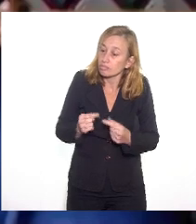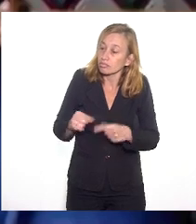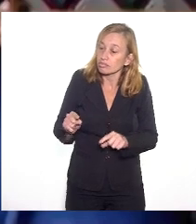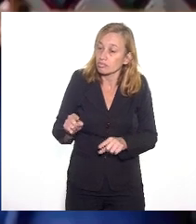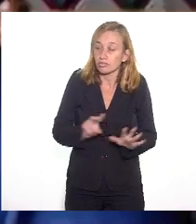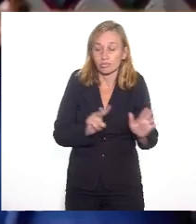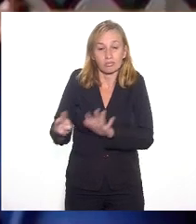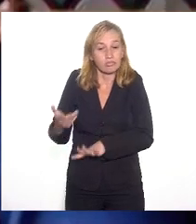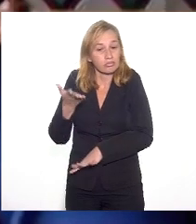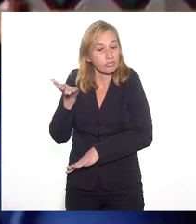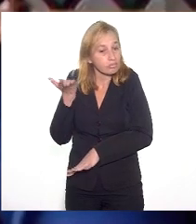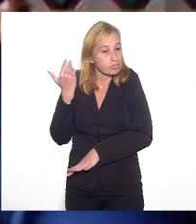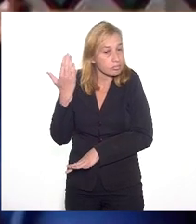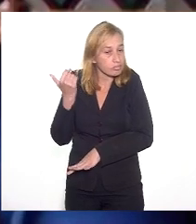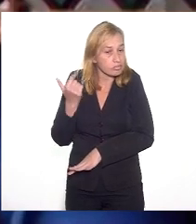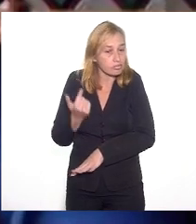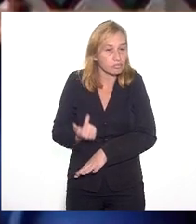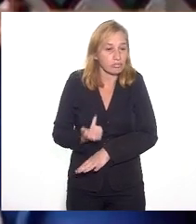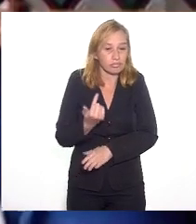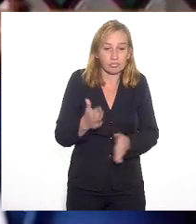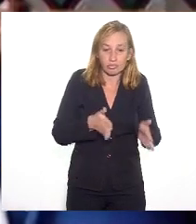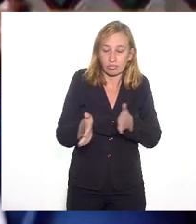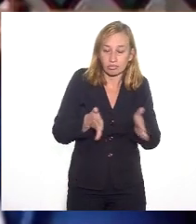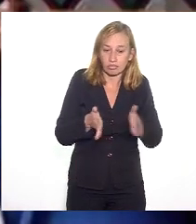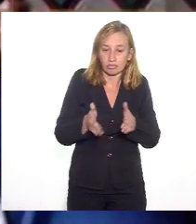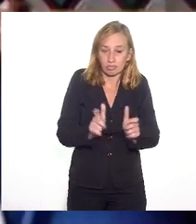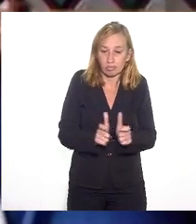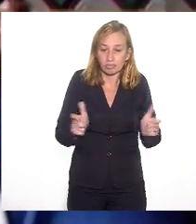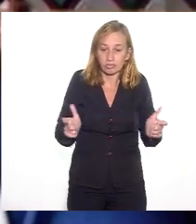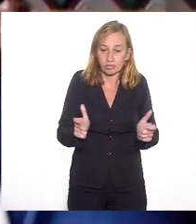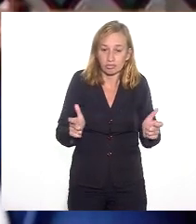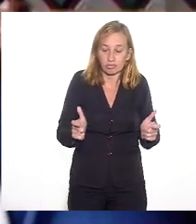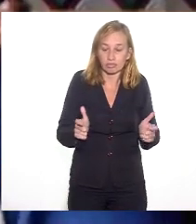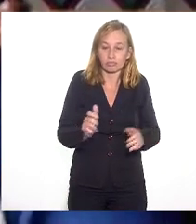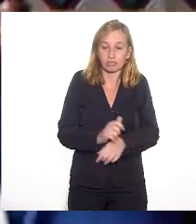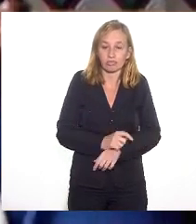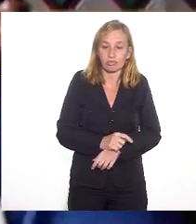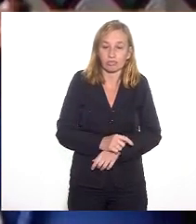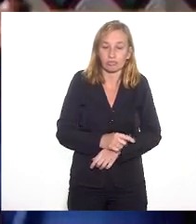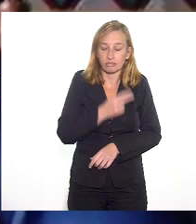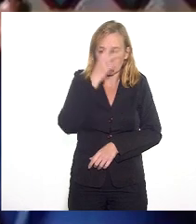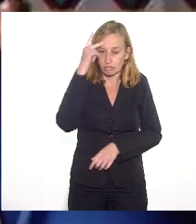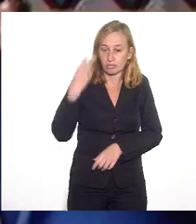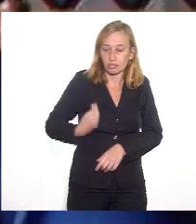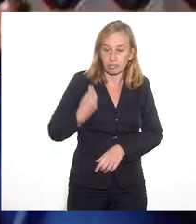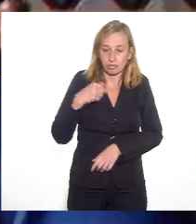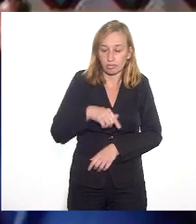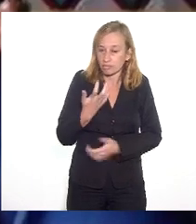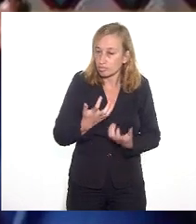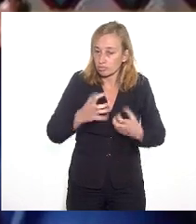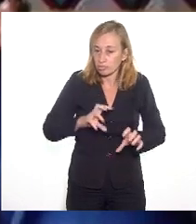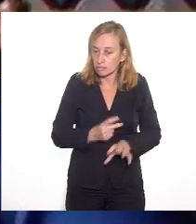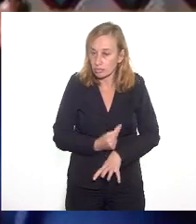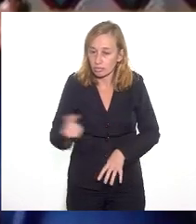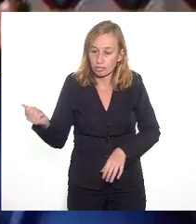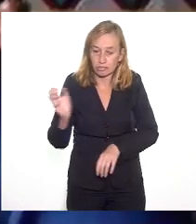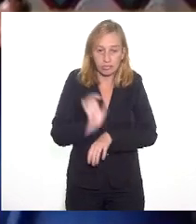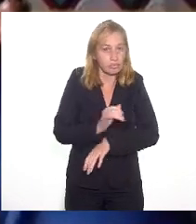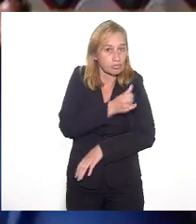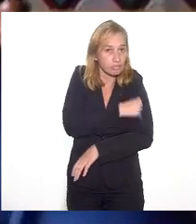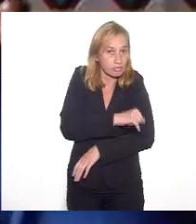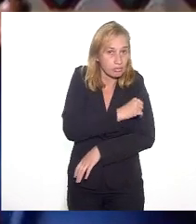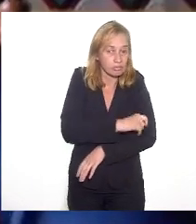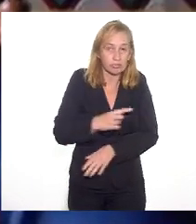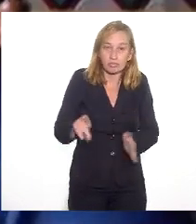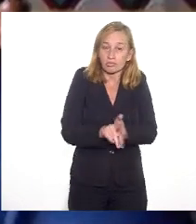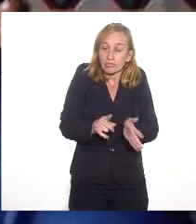né? Pelo menos por um tempo, grande parte de quem está aqui não pretende sair do Estado do Rio de Janeiro. É o nosso Estado. E